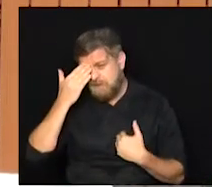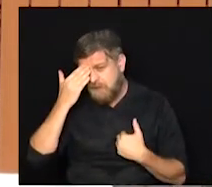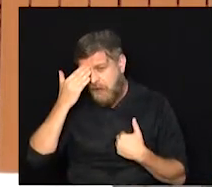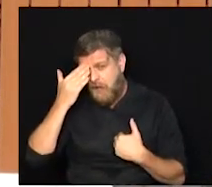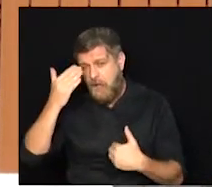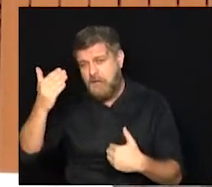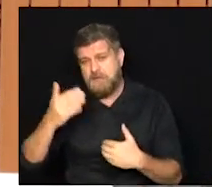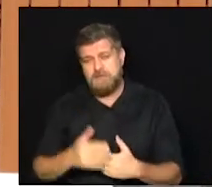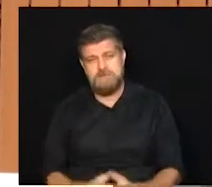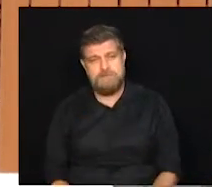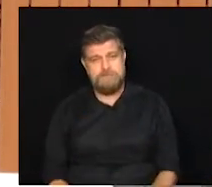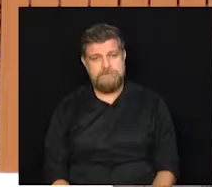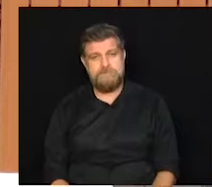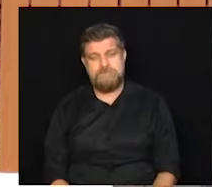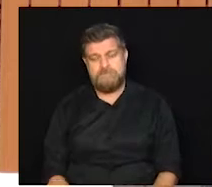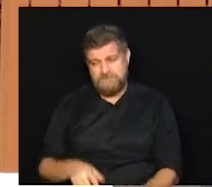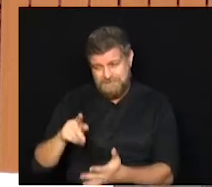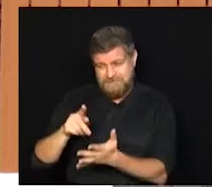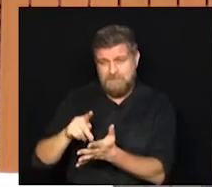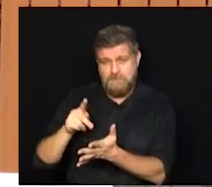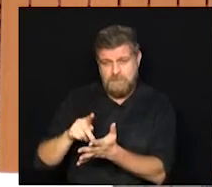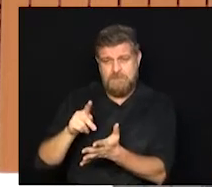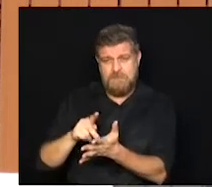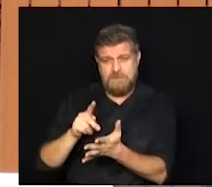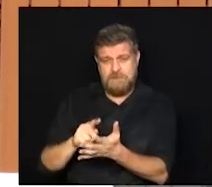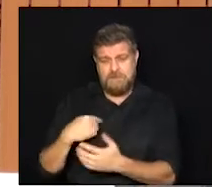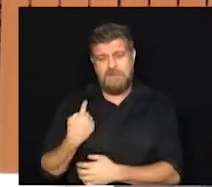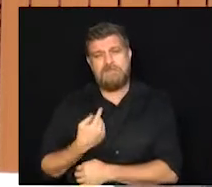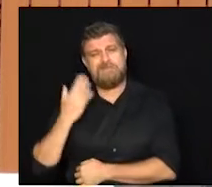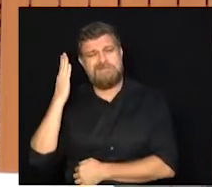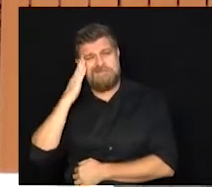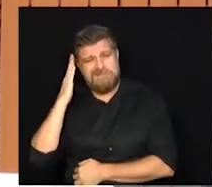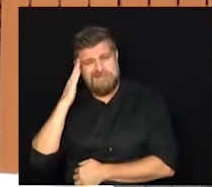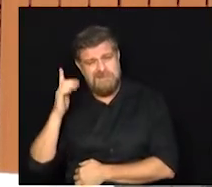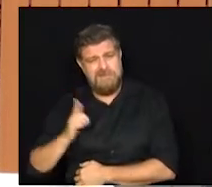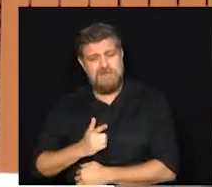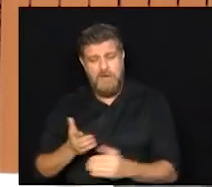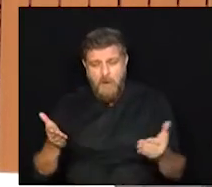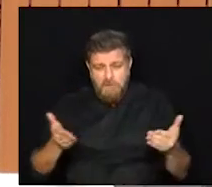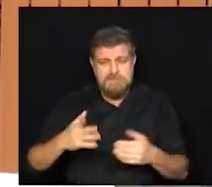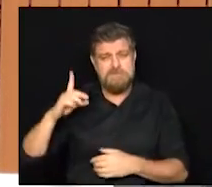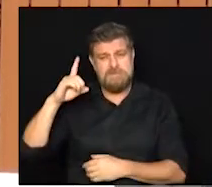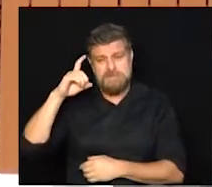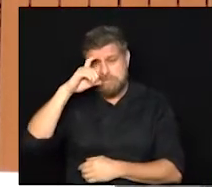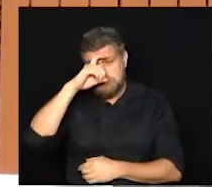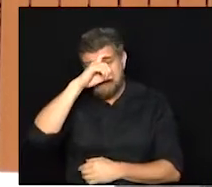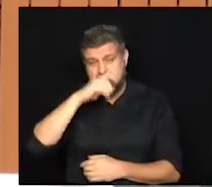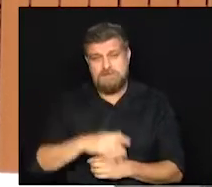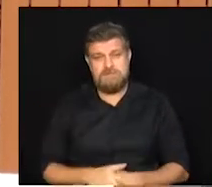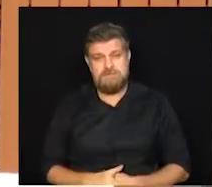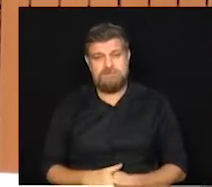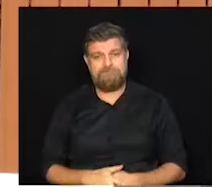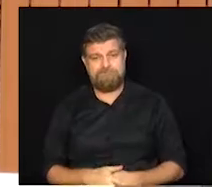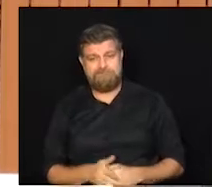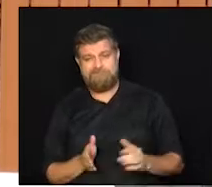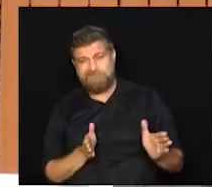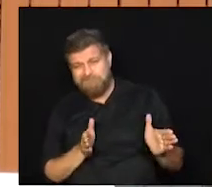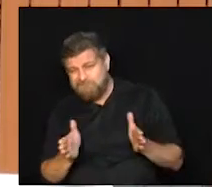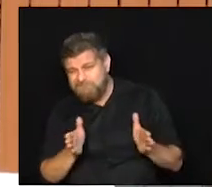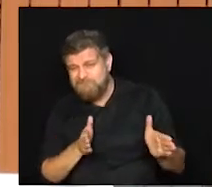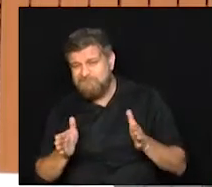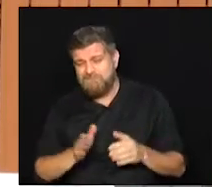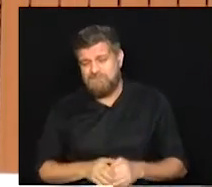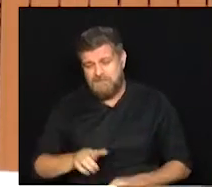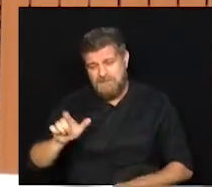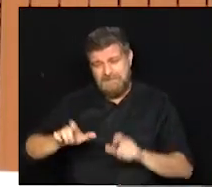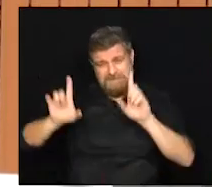palavras. Realmente, nós sabemos da dificuldade hoje que nos acessos hoje para pessoas